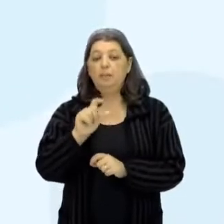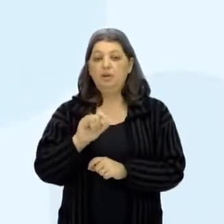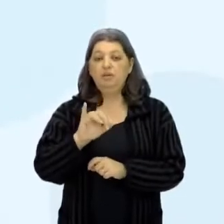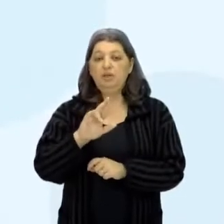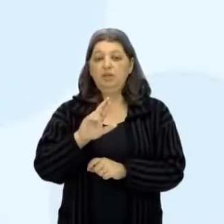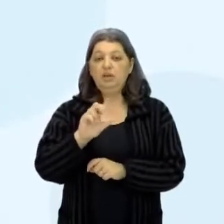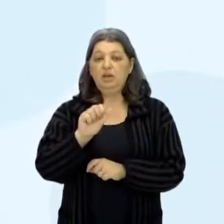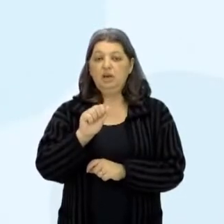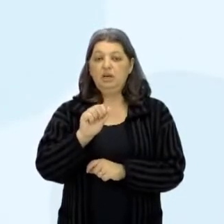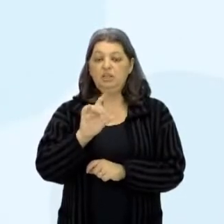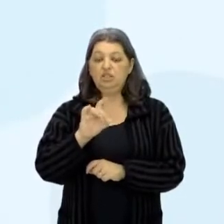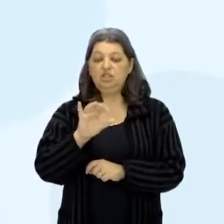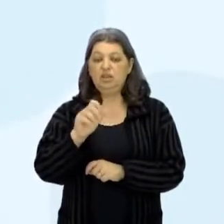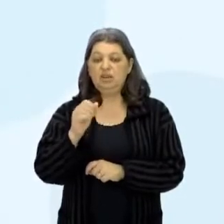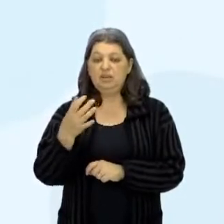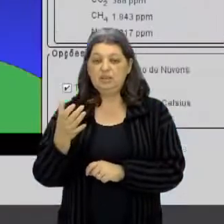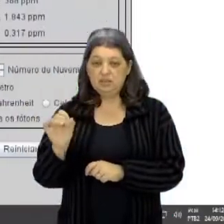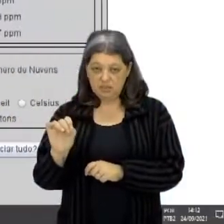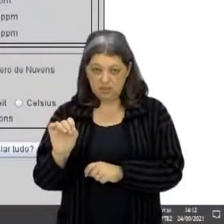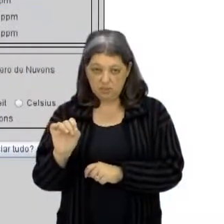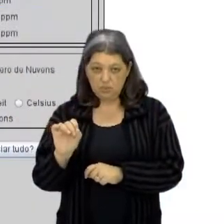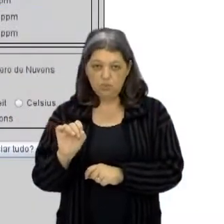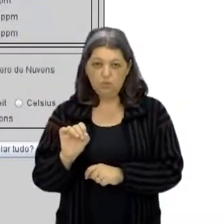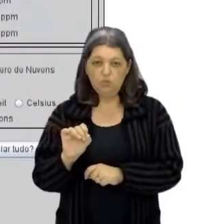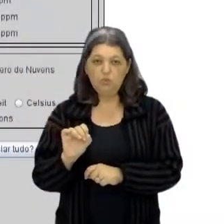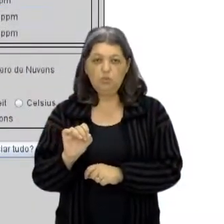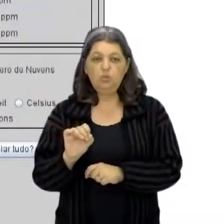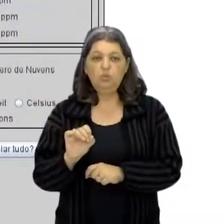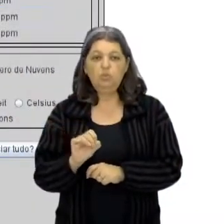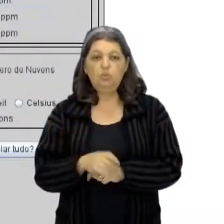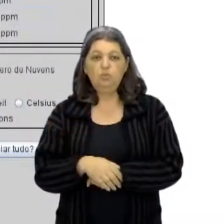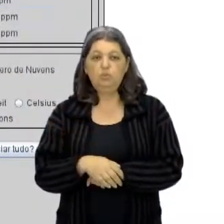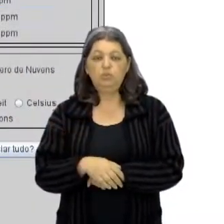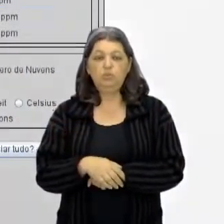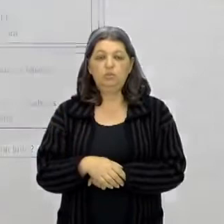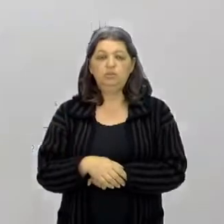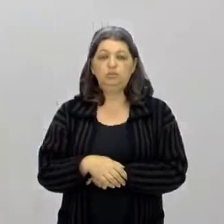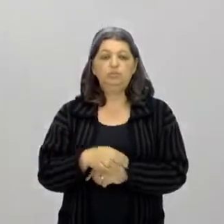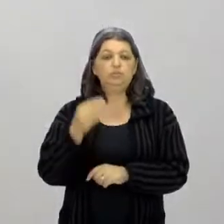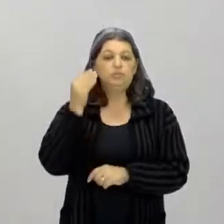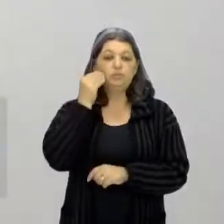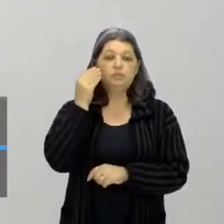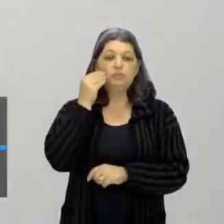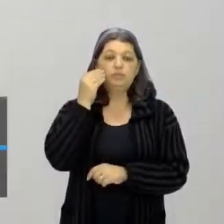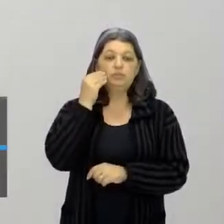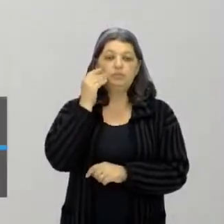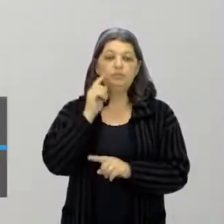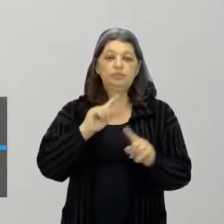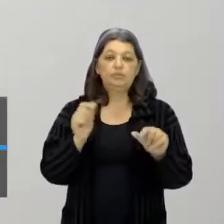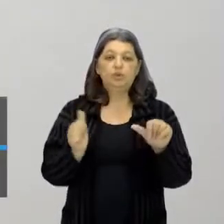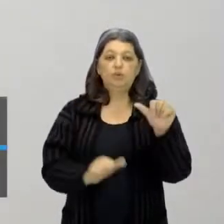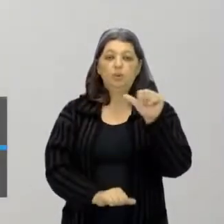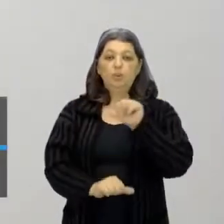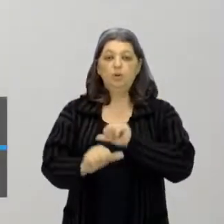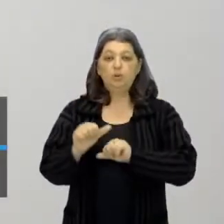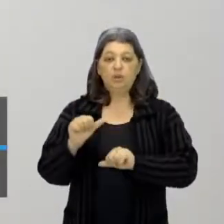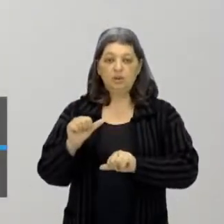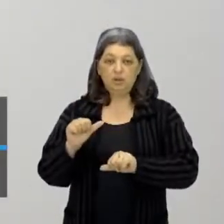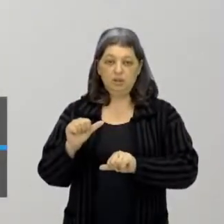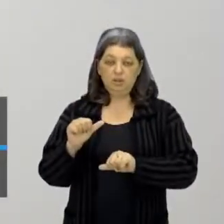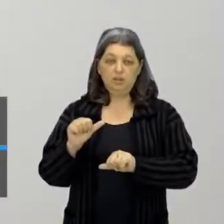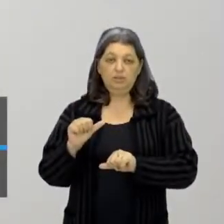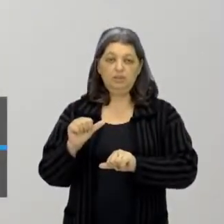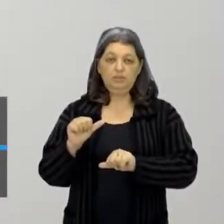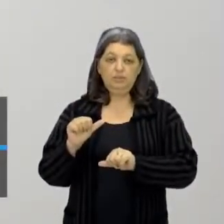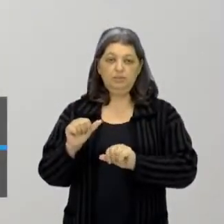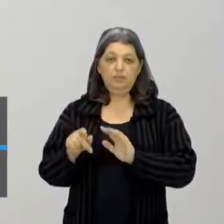para irradiação, o pessoal da técnica aqui vai me ajudar a colocar o simulador aí. Eu vou mudar aqui para